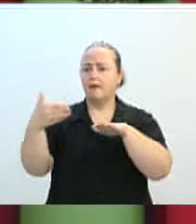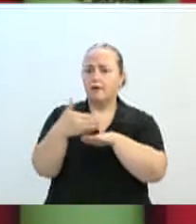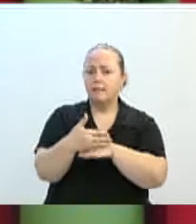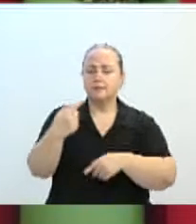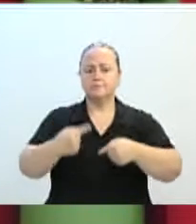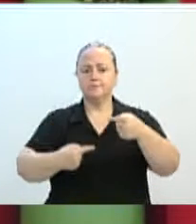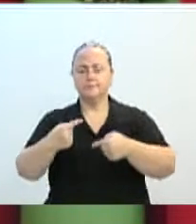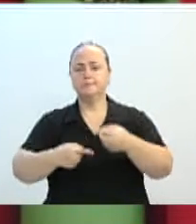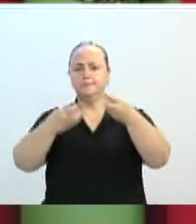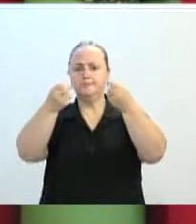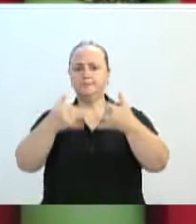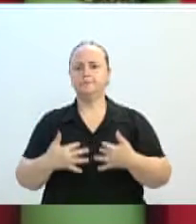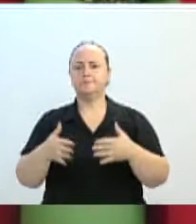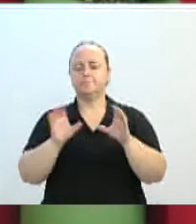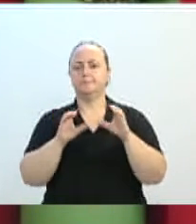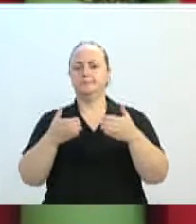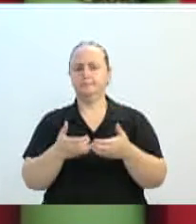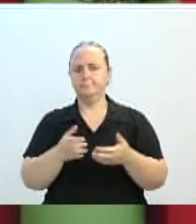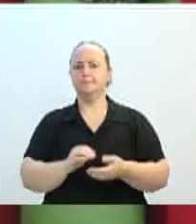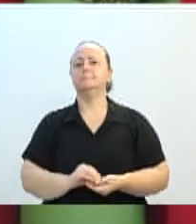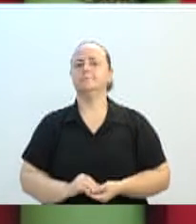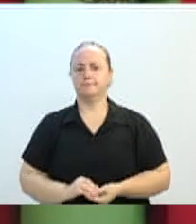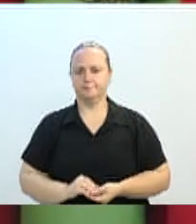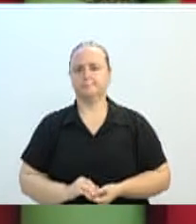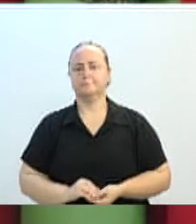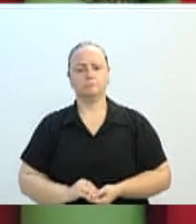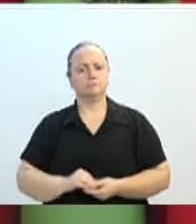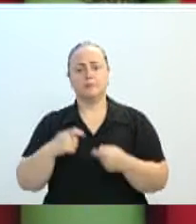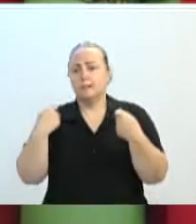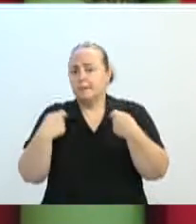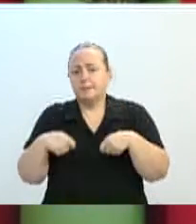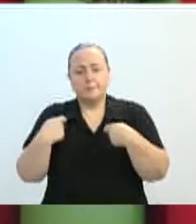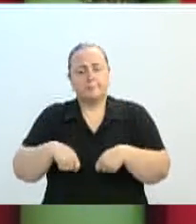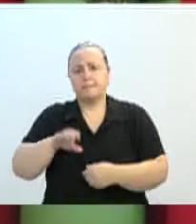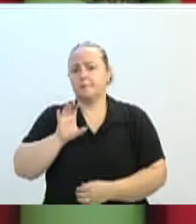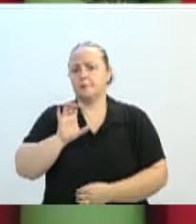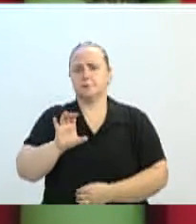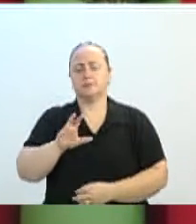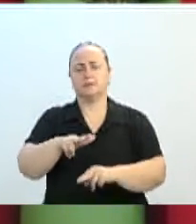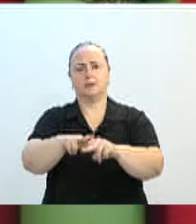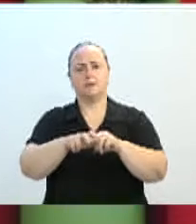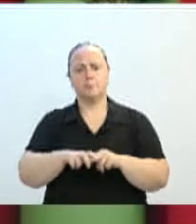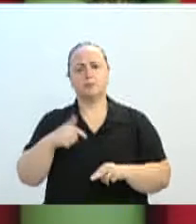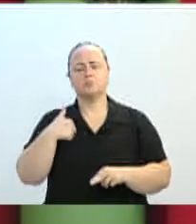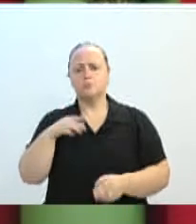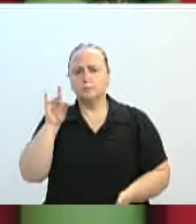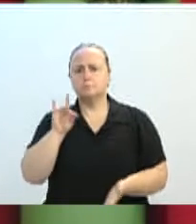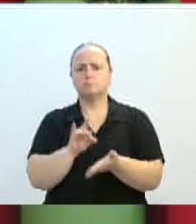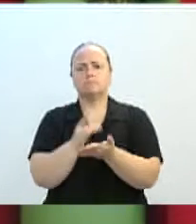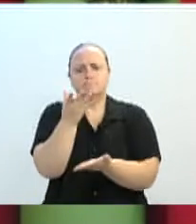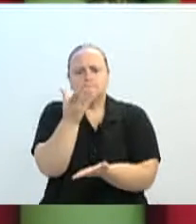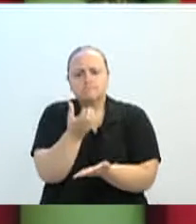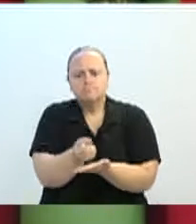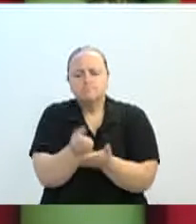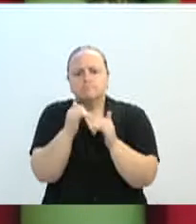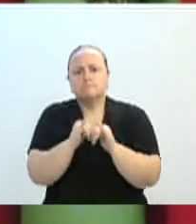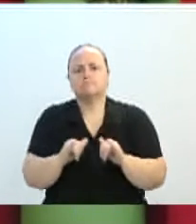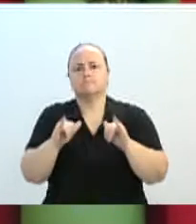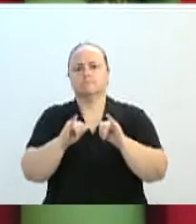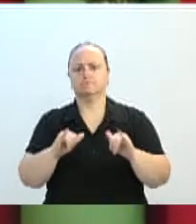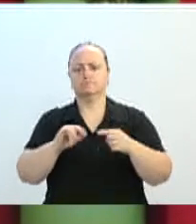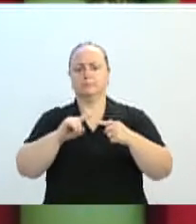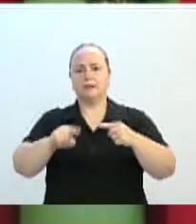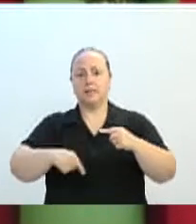comunidade aquilo que é possível porque assim que deve ser feito e faço questão de deixar isso aqui registrado aqui gravado para depois